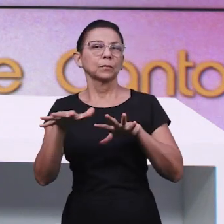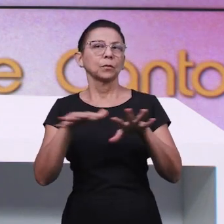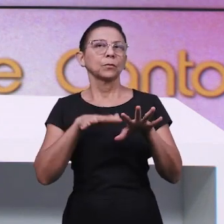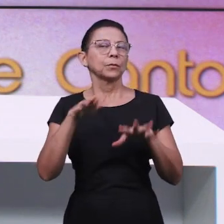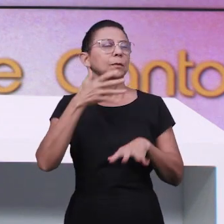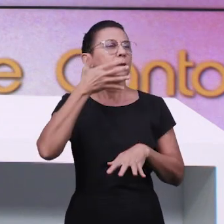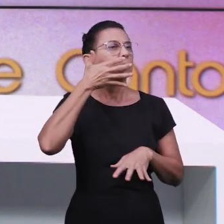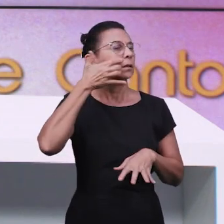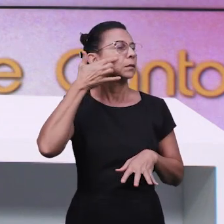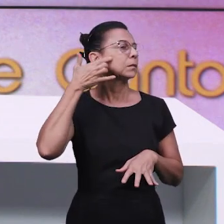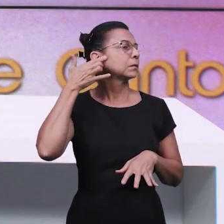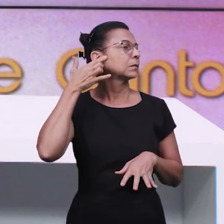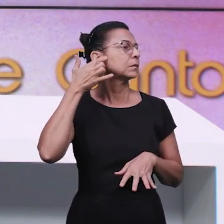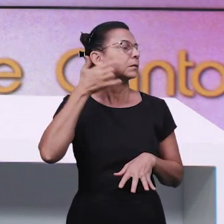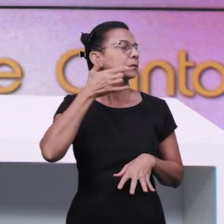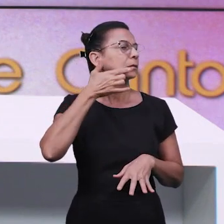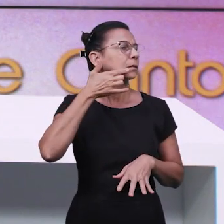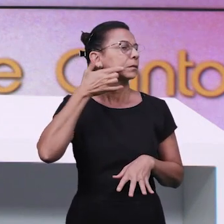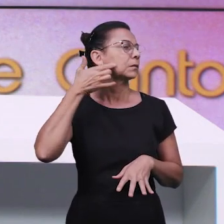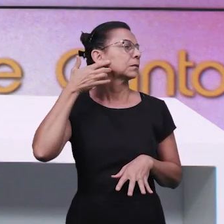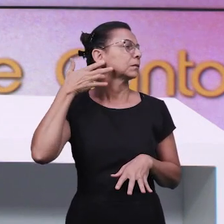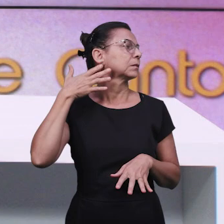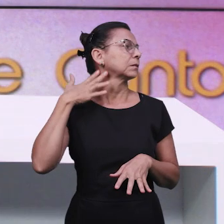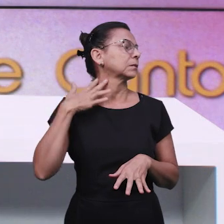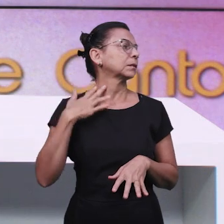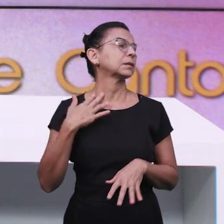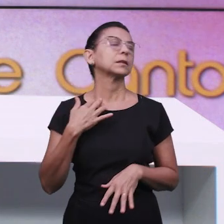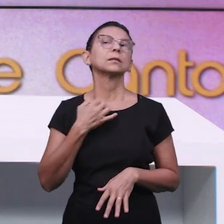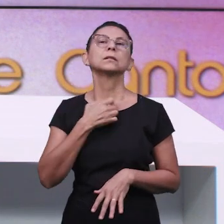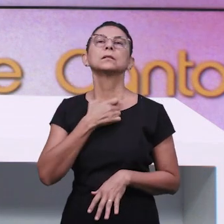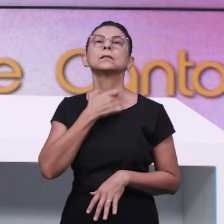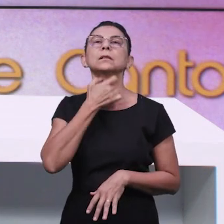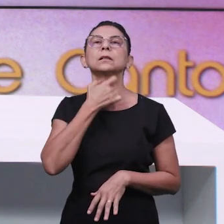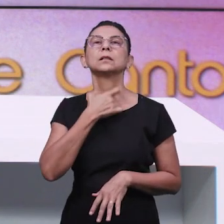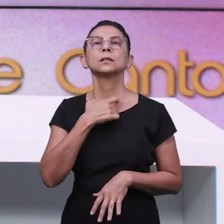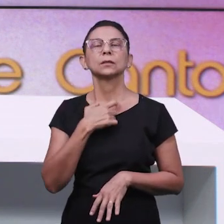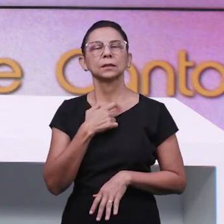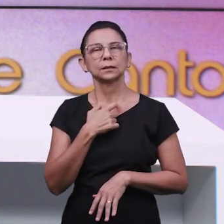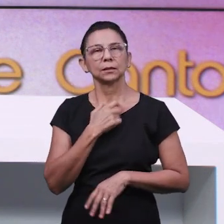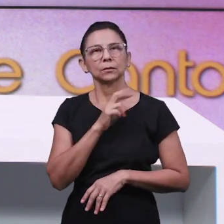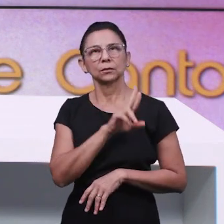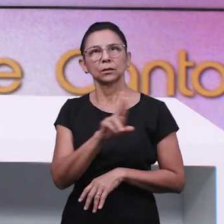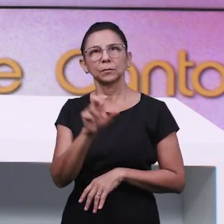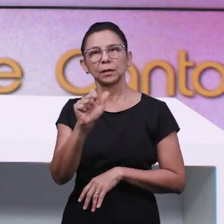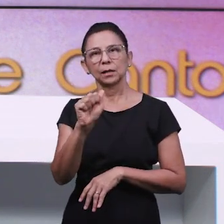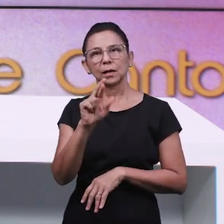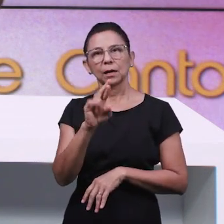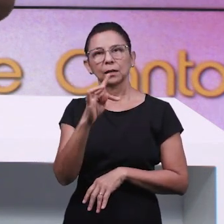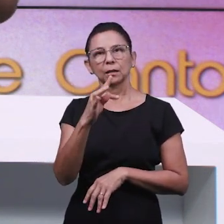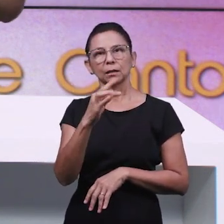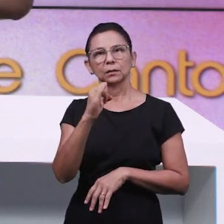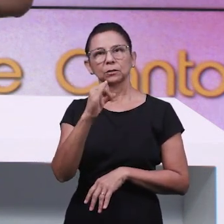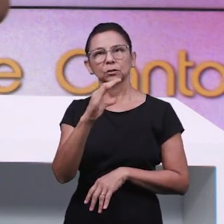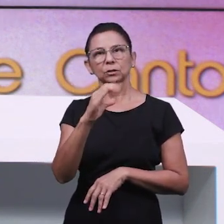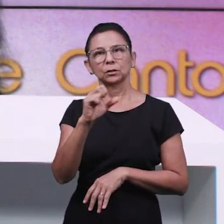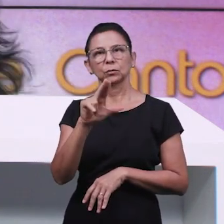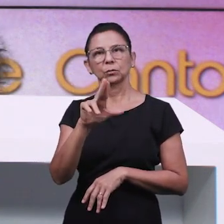se movimenta, o nome desse momento da produção vocal é articulação,